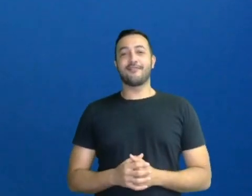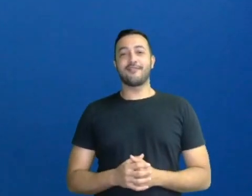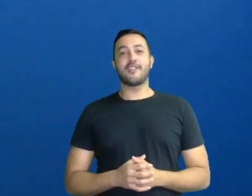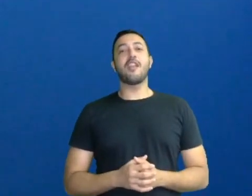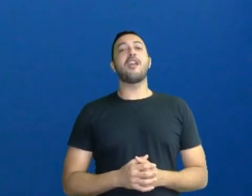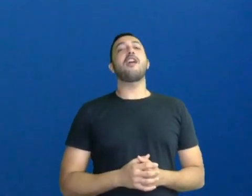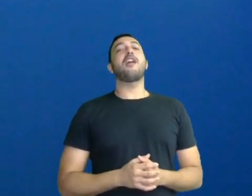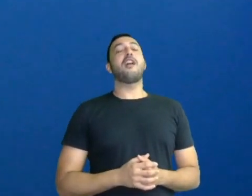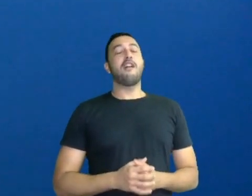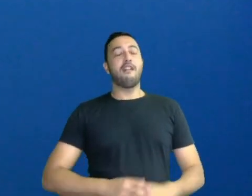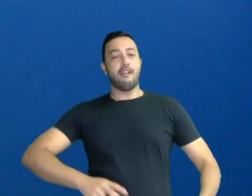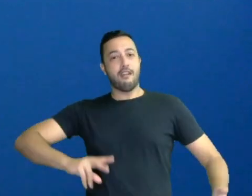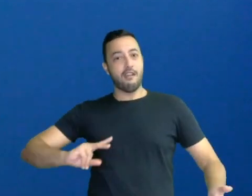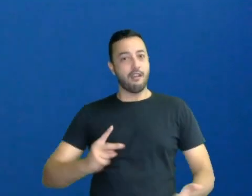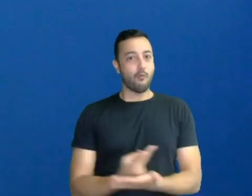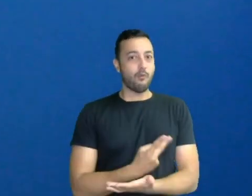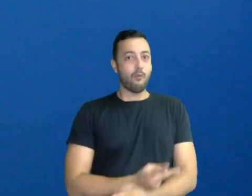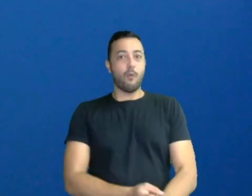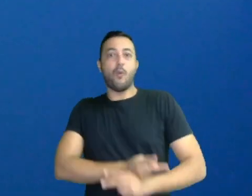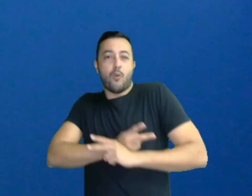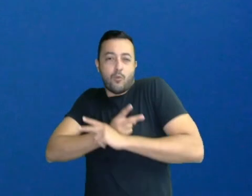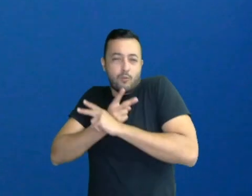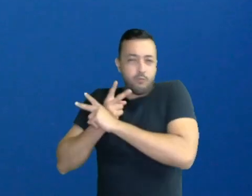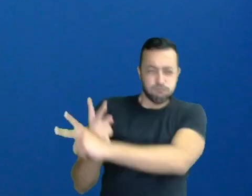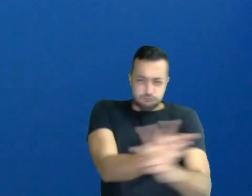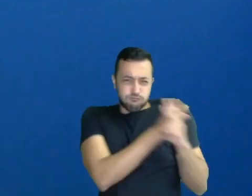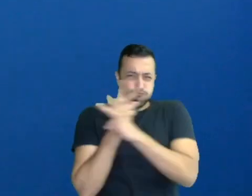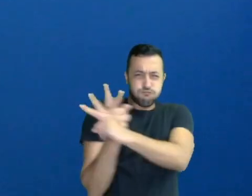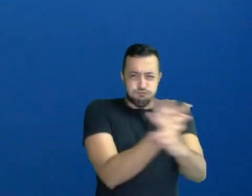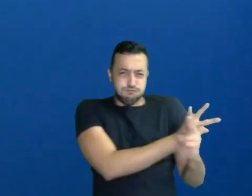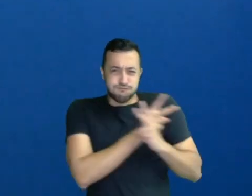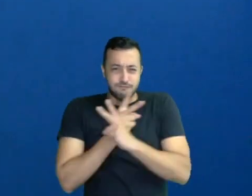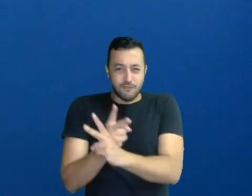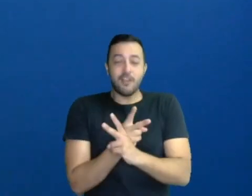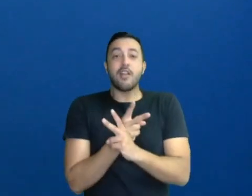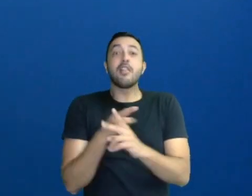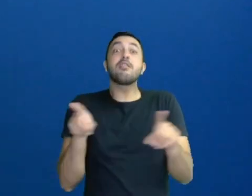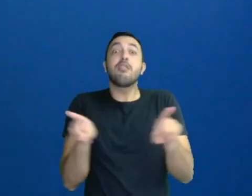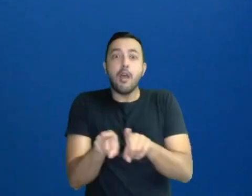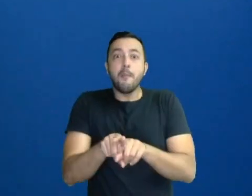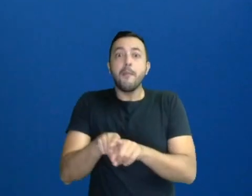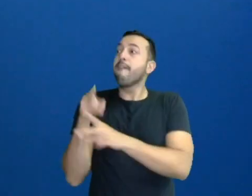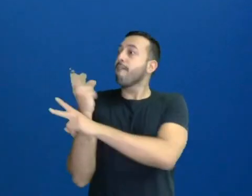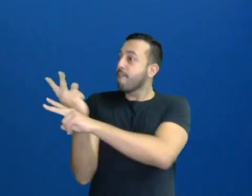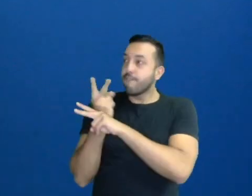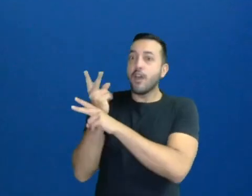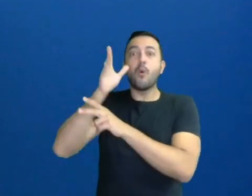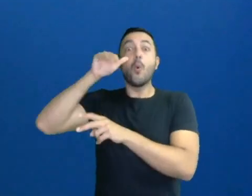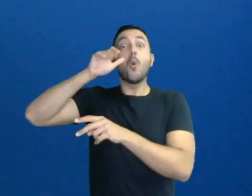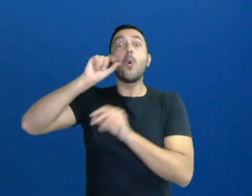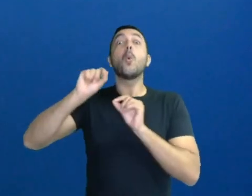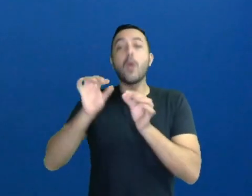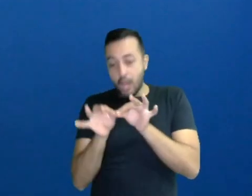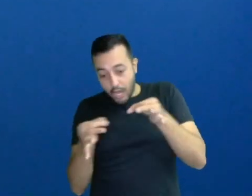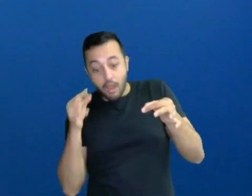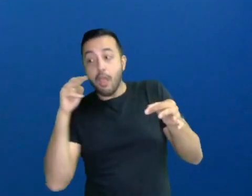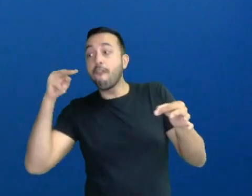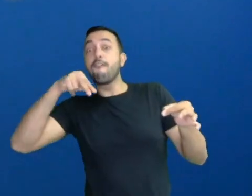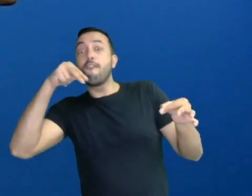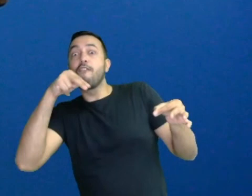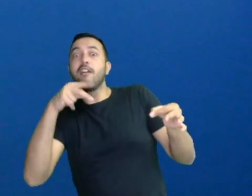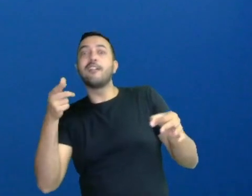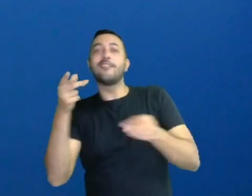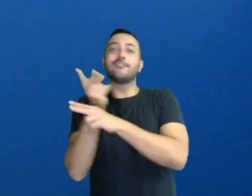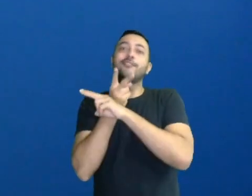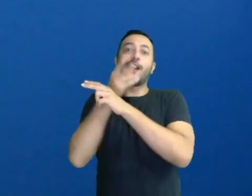e bateu um vento que o vento também estava curioso para saber o que é que tinha naquele